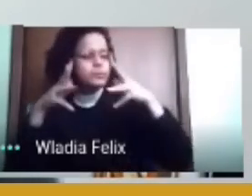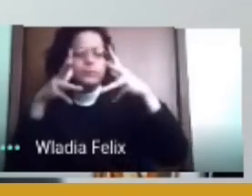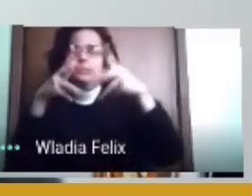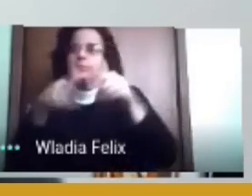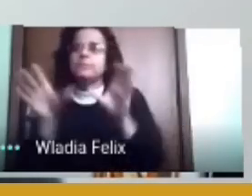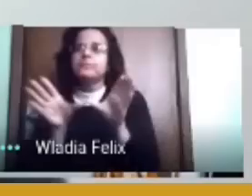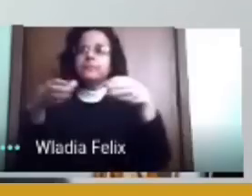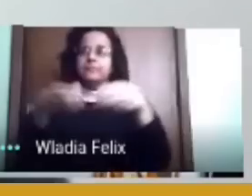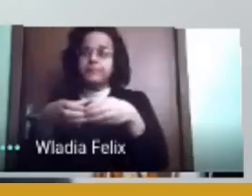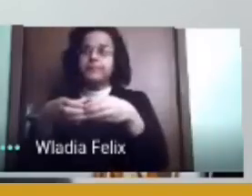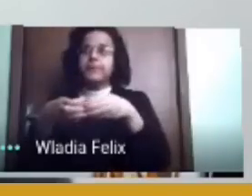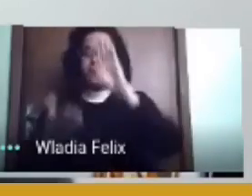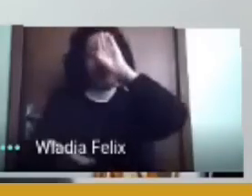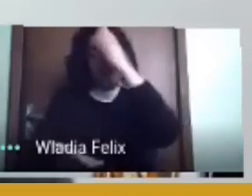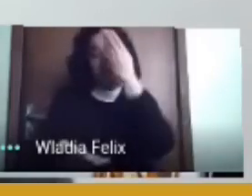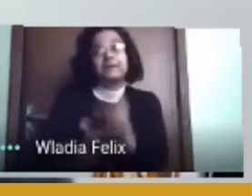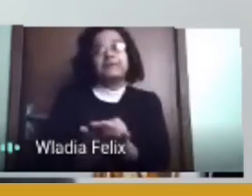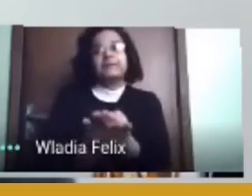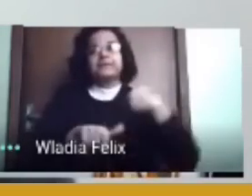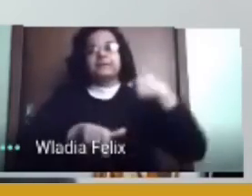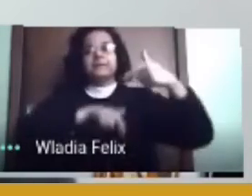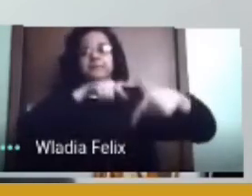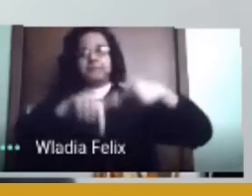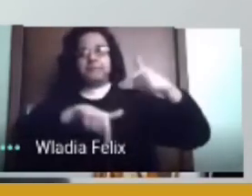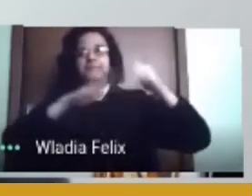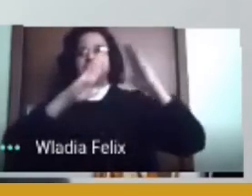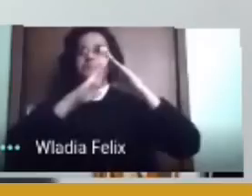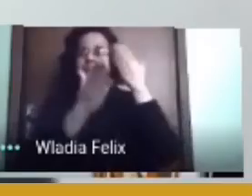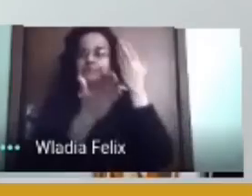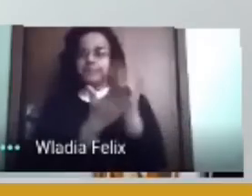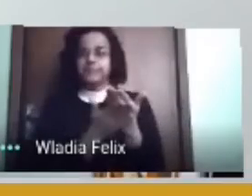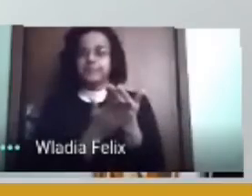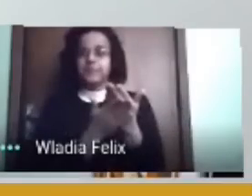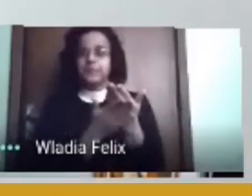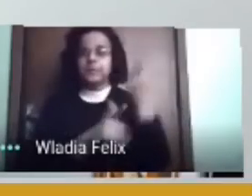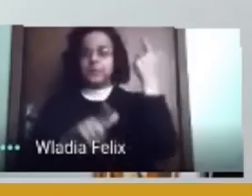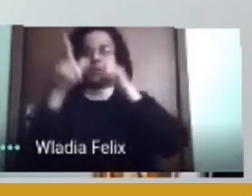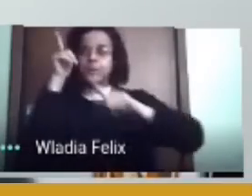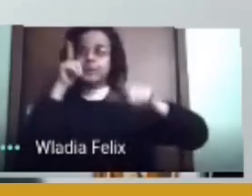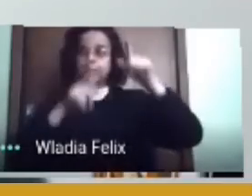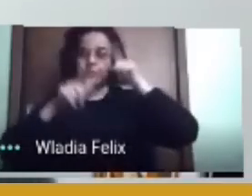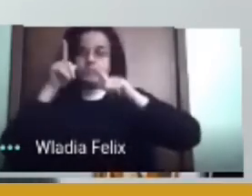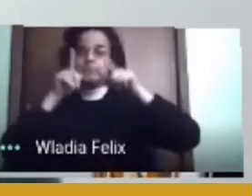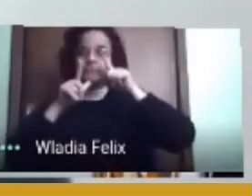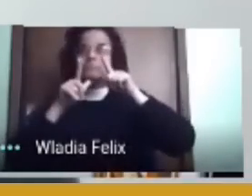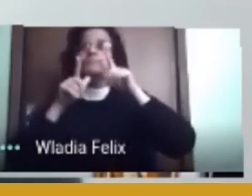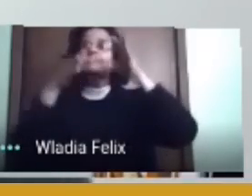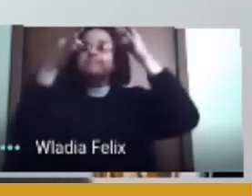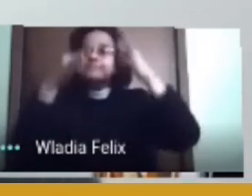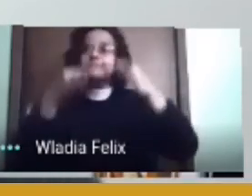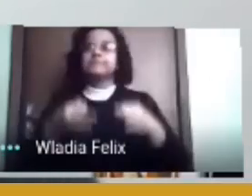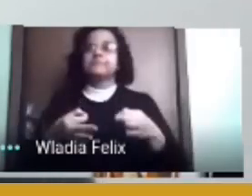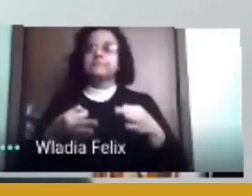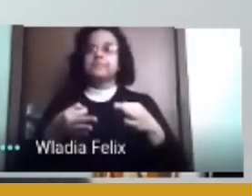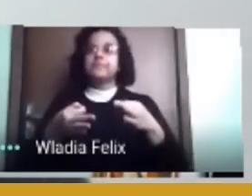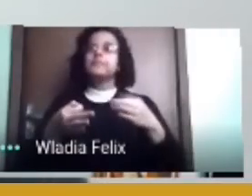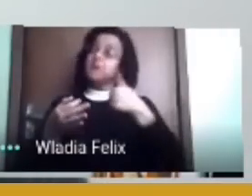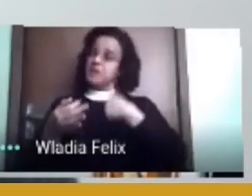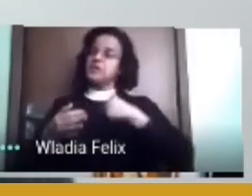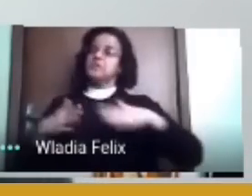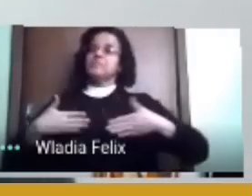escola para que isso seja feito de forma efetiva. E eu tenho muito orgulho em dizer que eu trabalhei